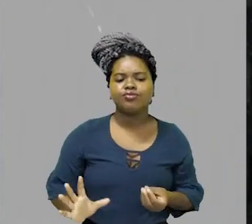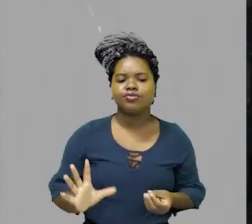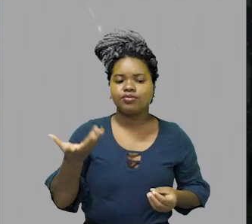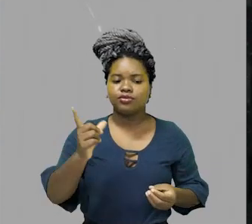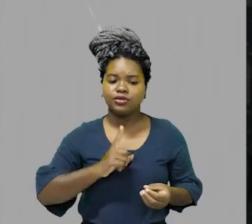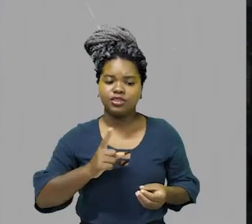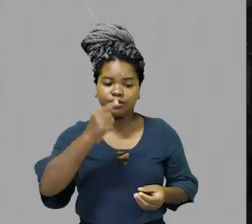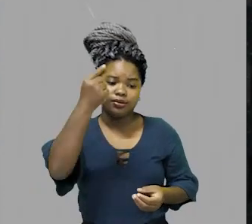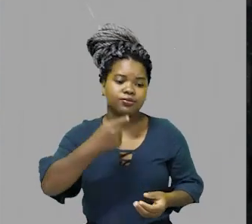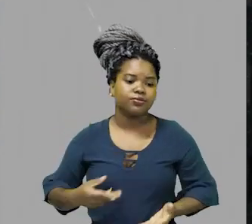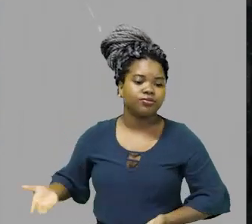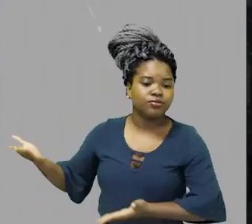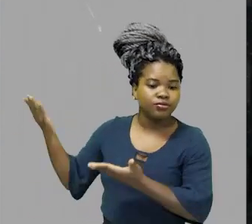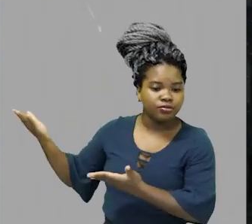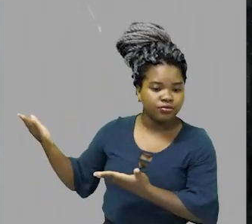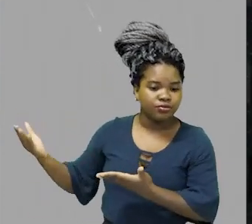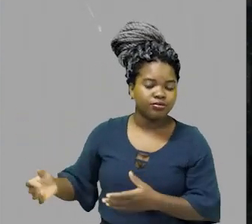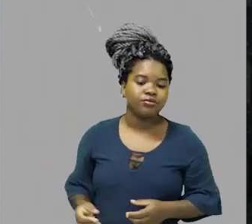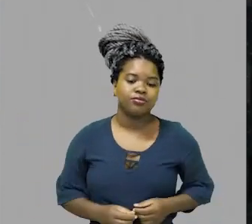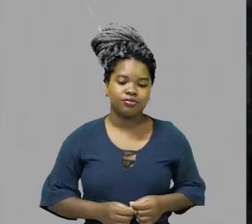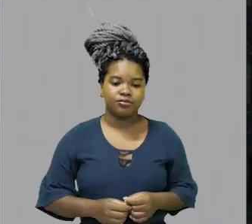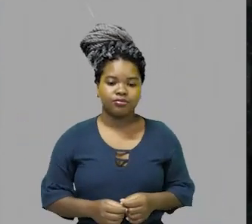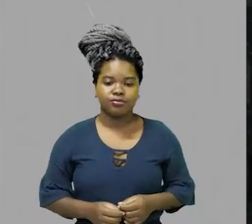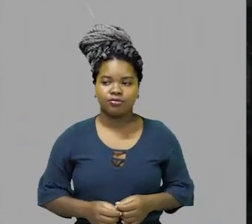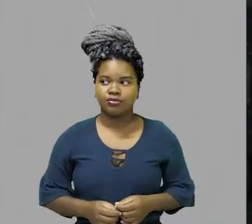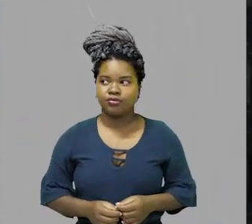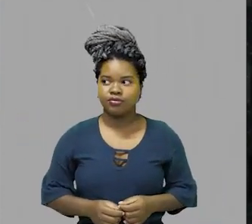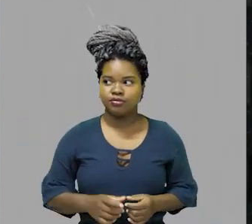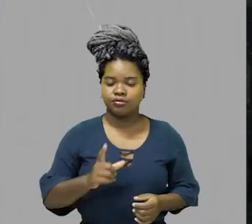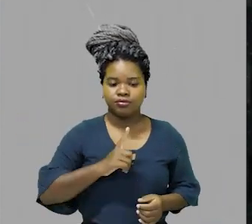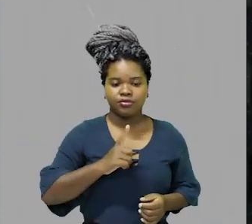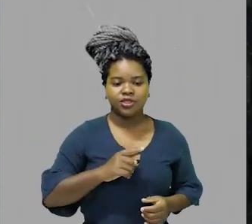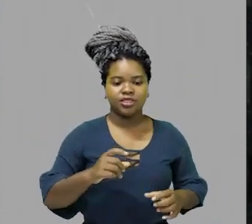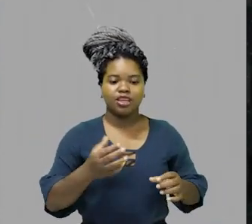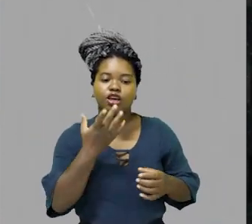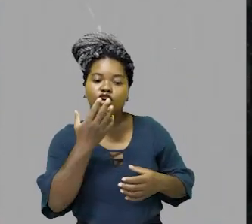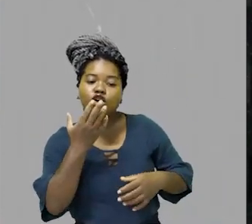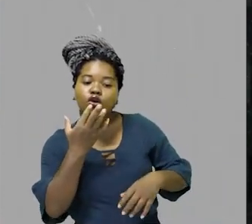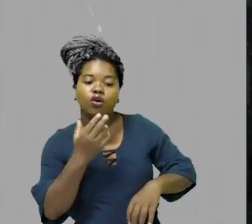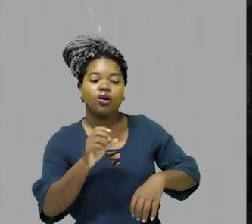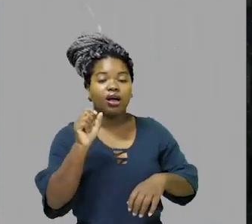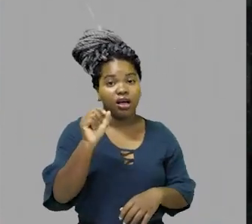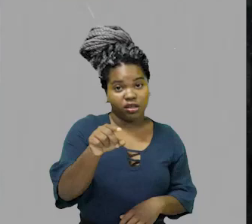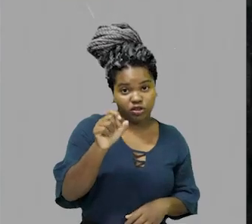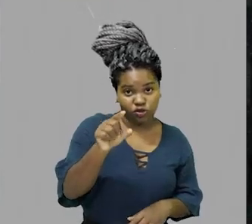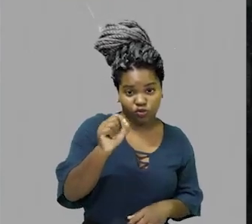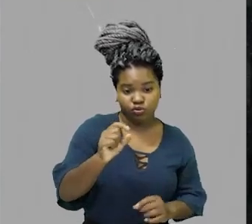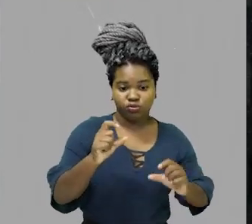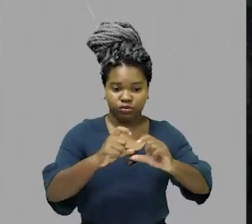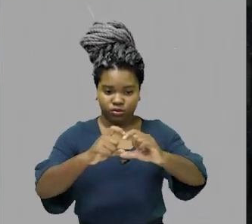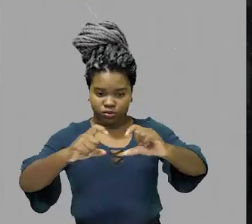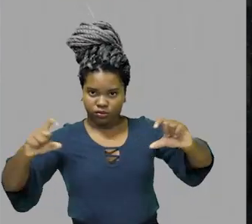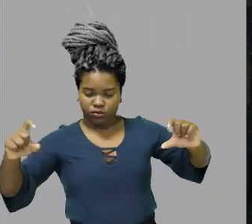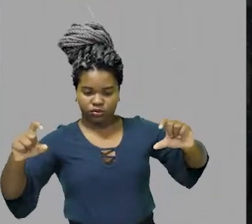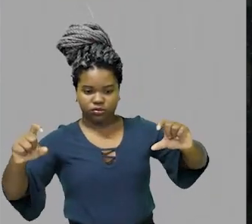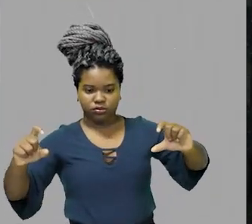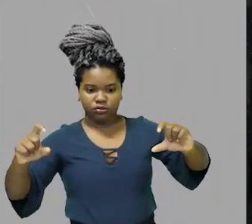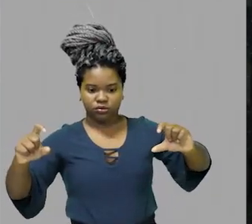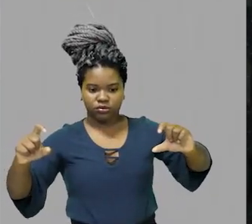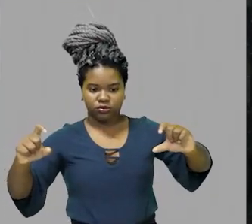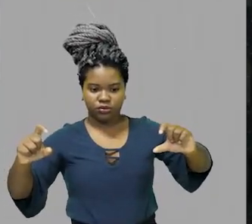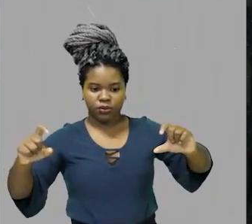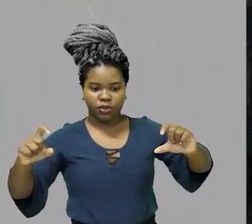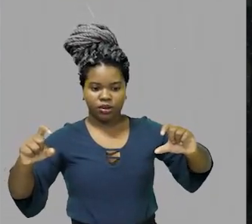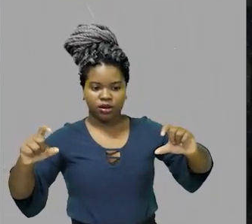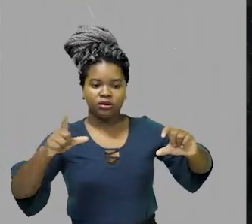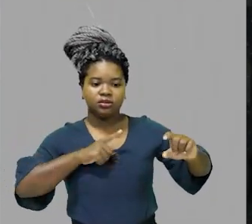DNA a sequência de bases nitrogenadas. Com base nessa sequência que está no meu gene, eu vou ter o meu